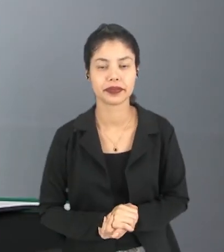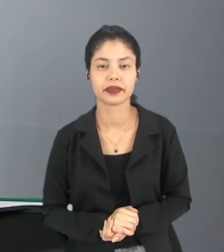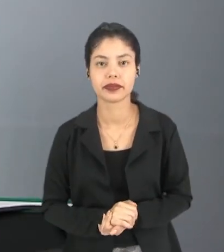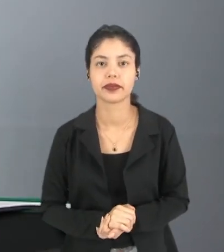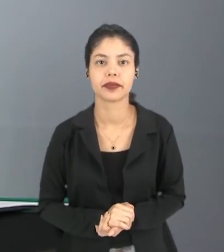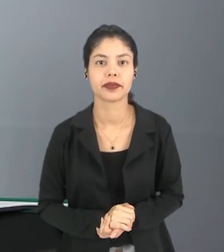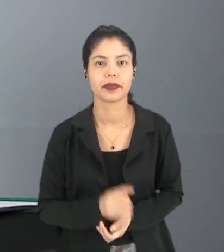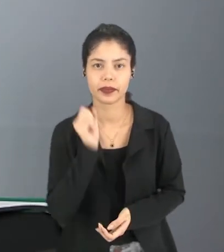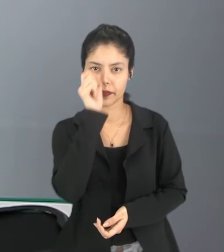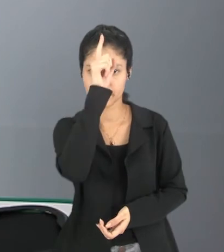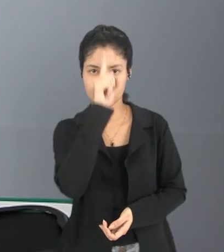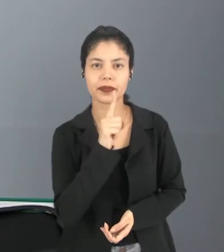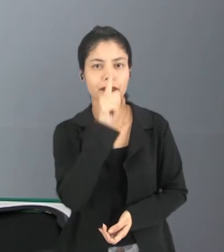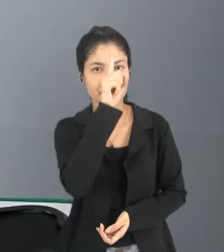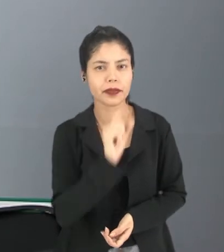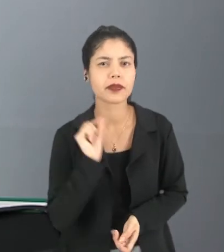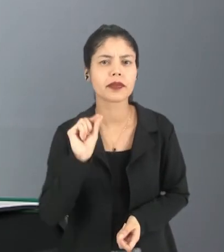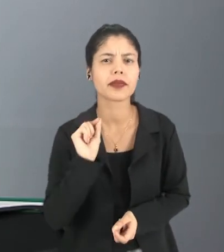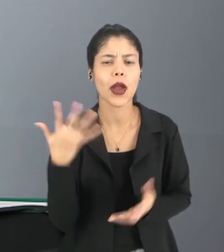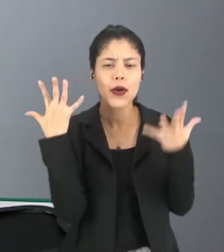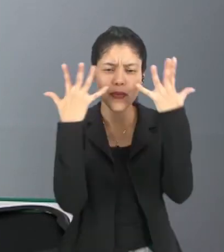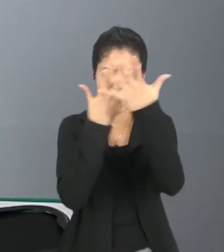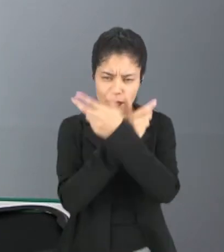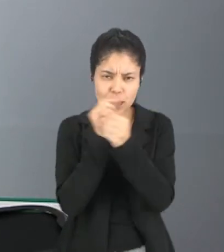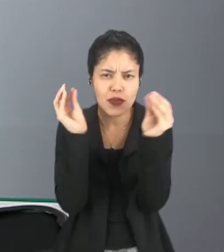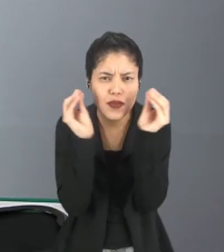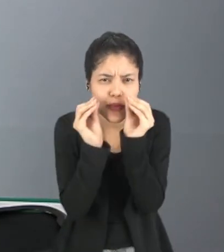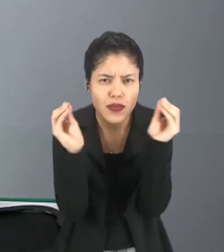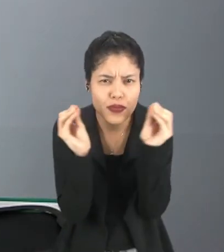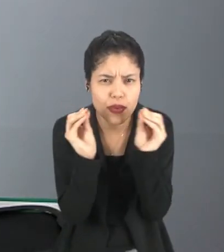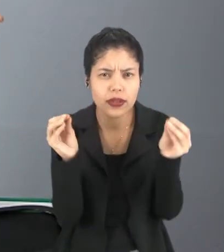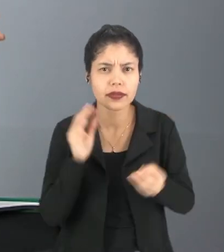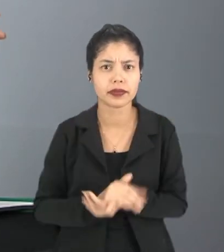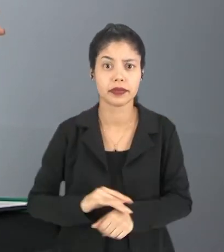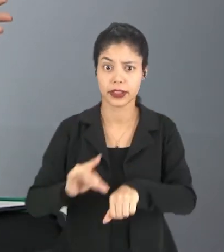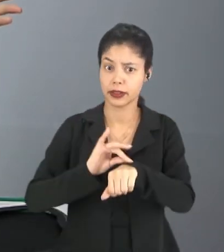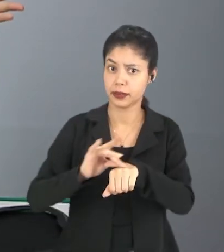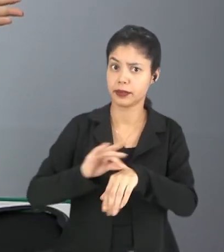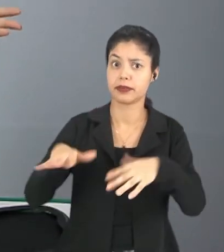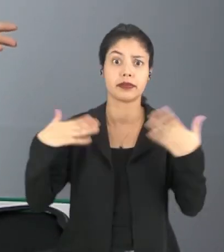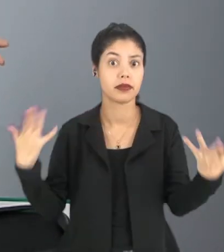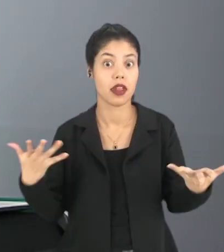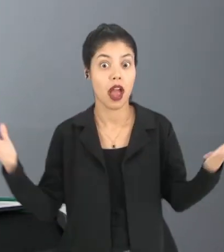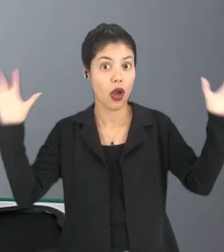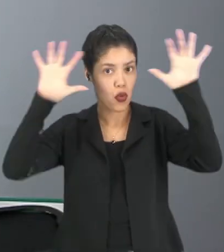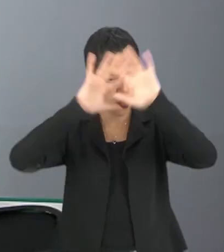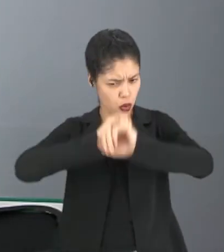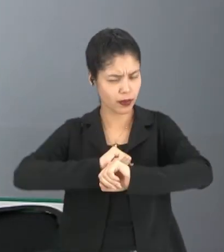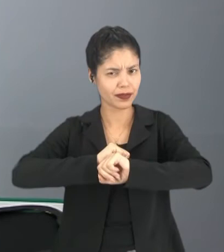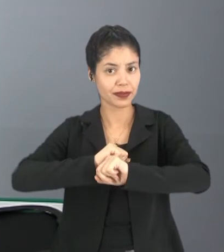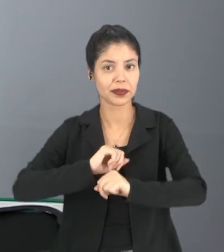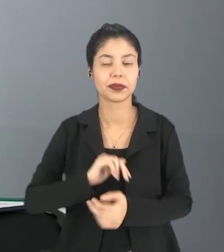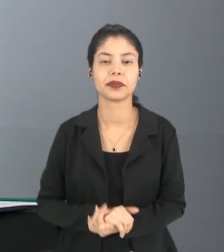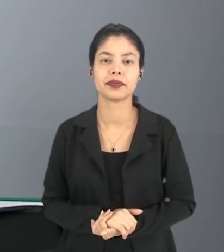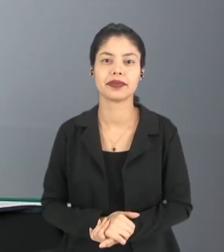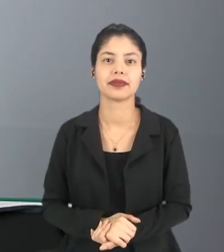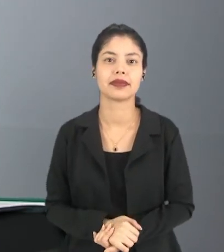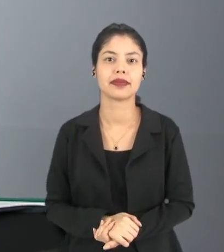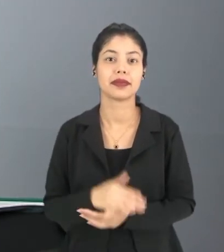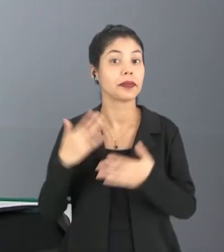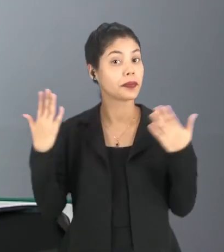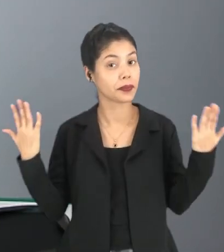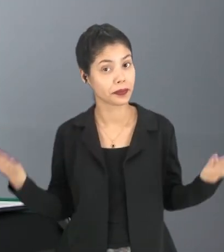as amarelinhas são tão bonitinhas e as pretas, então, que escuridão.